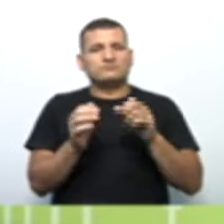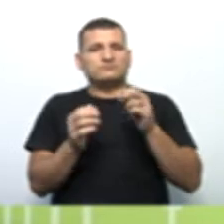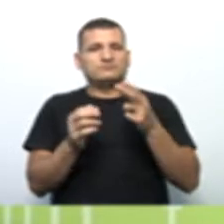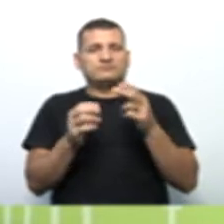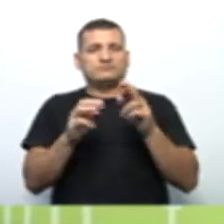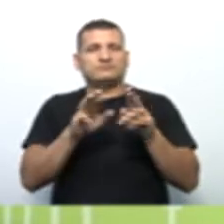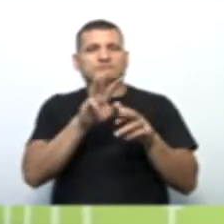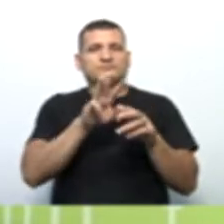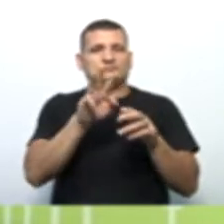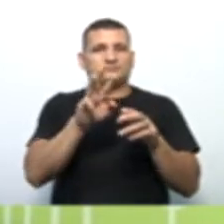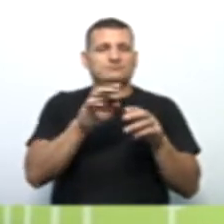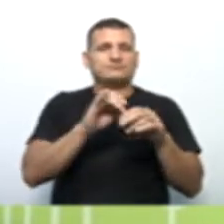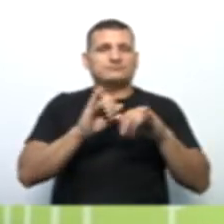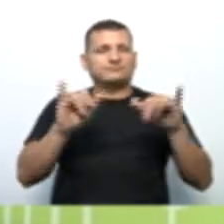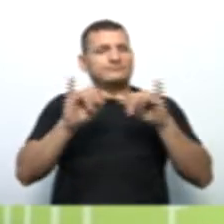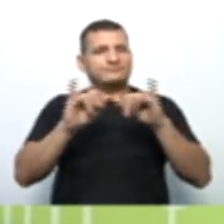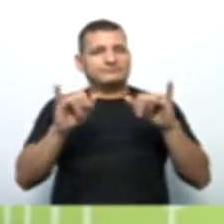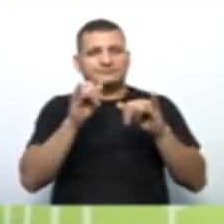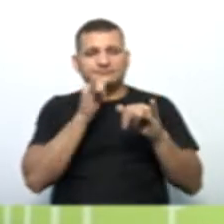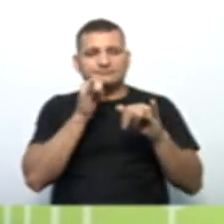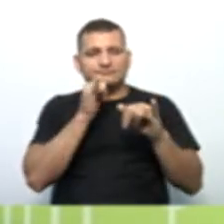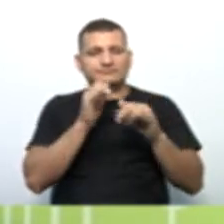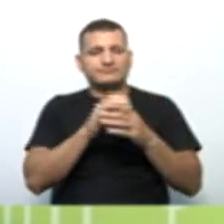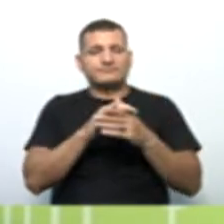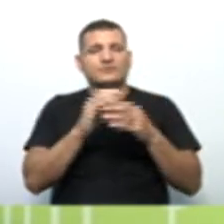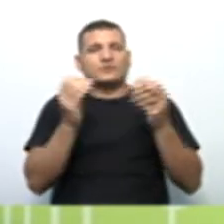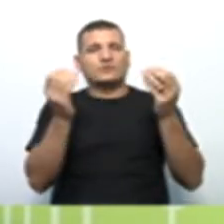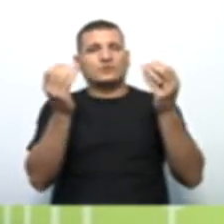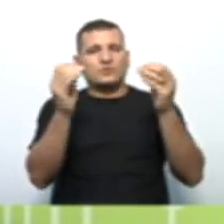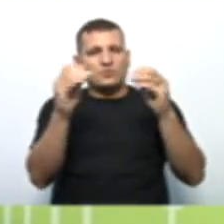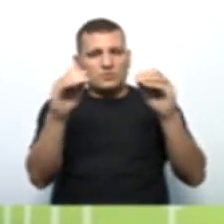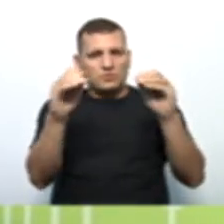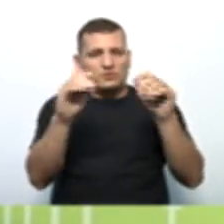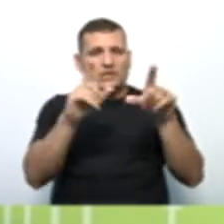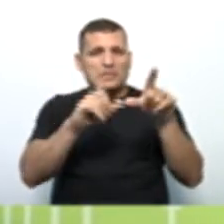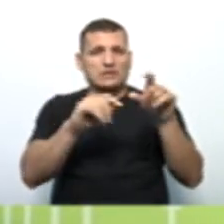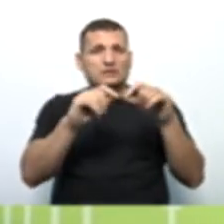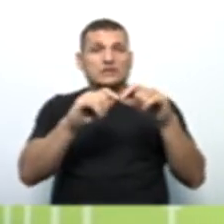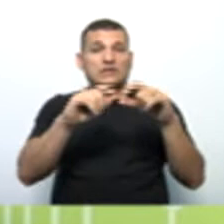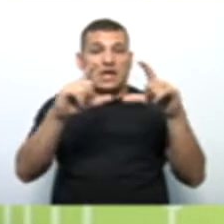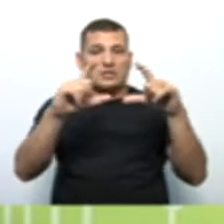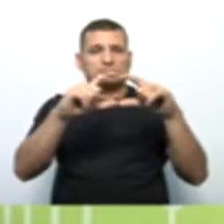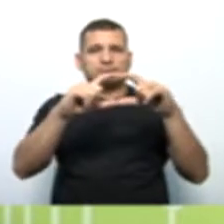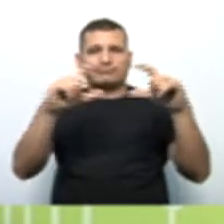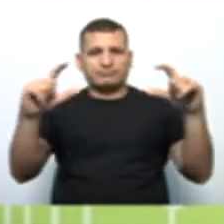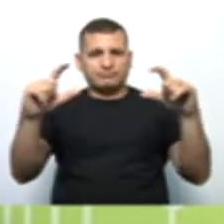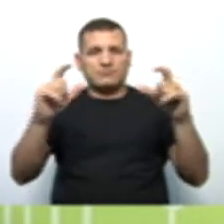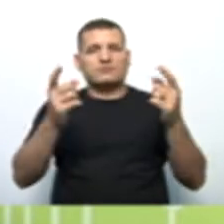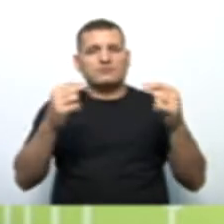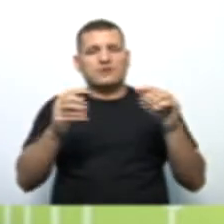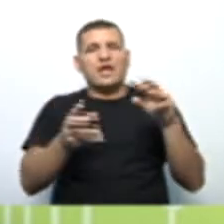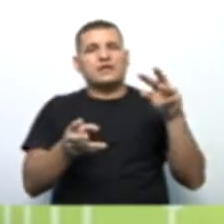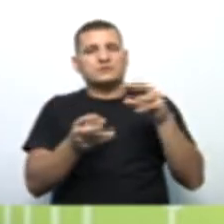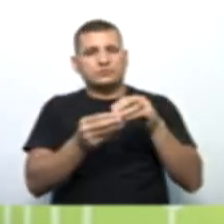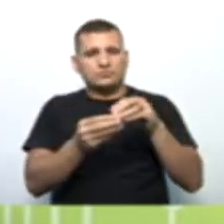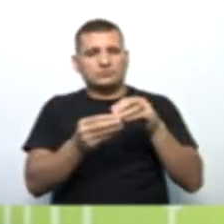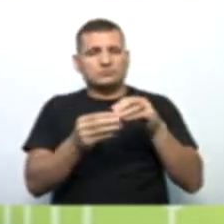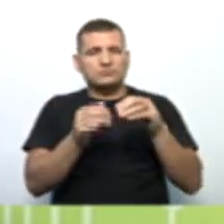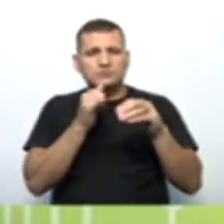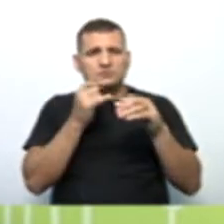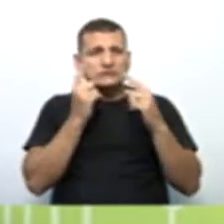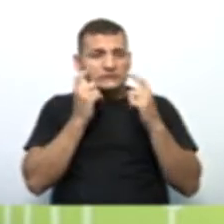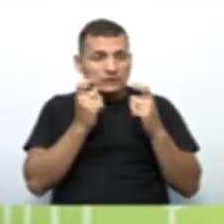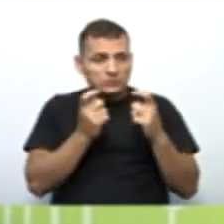colocam aquele cachorro grande coloca um resumo da notícia se a pessoa se interessou por aquilo ela vai ficar lá no ler